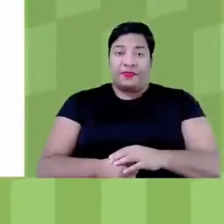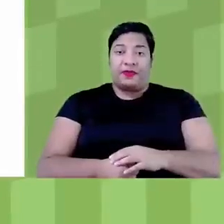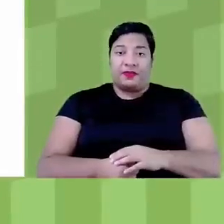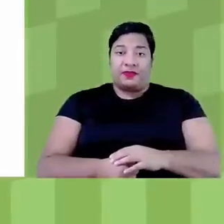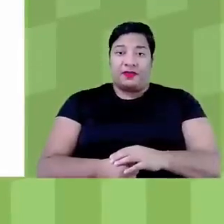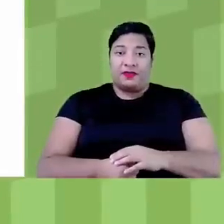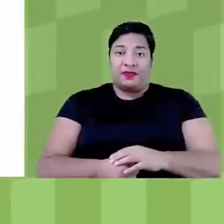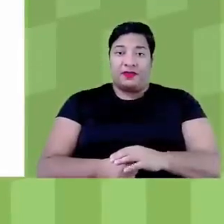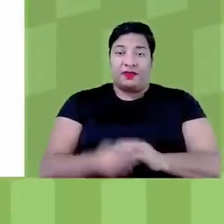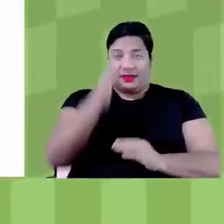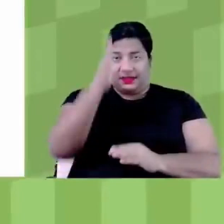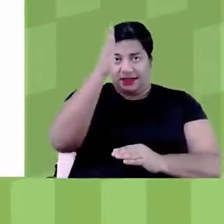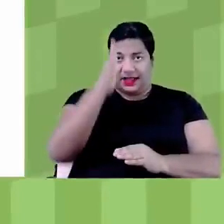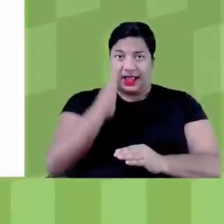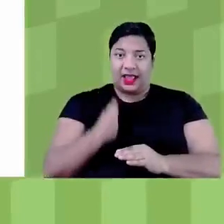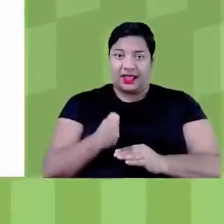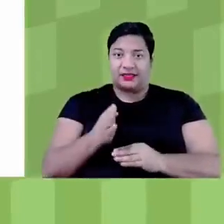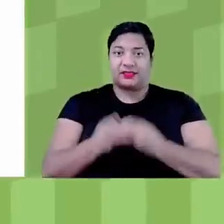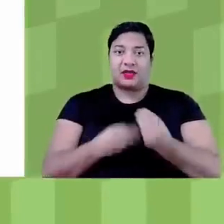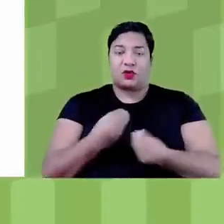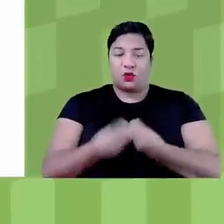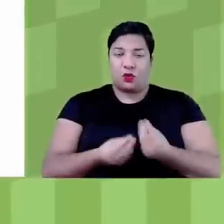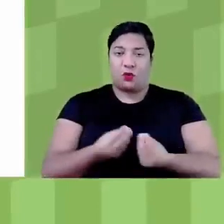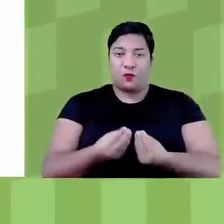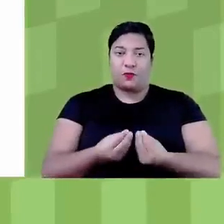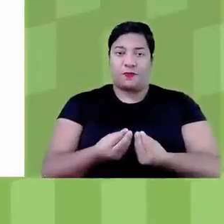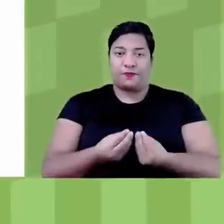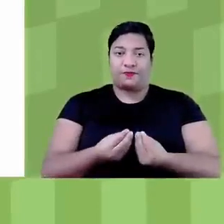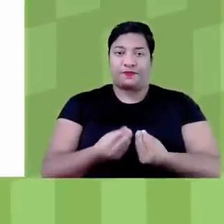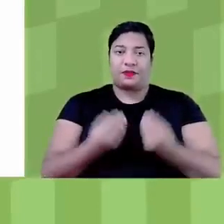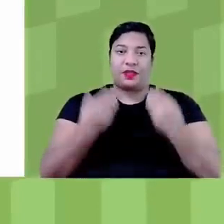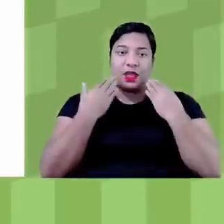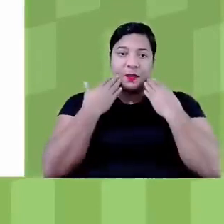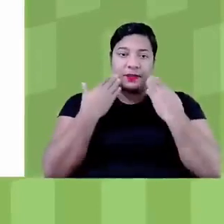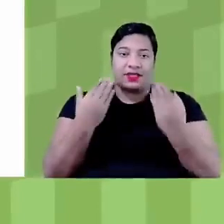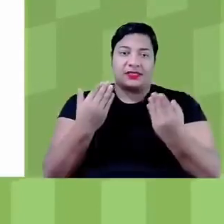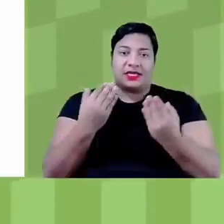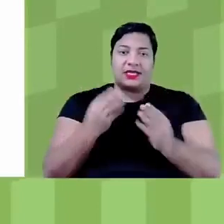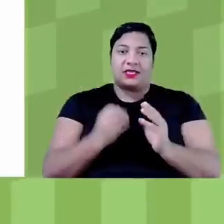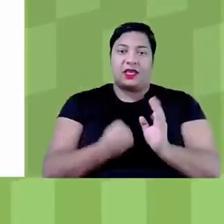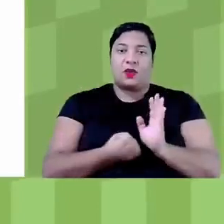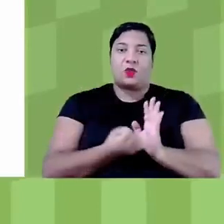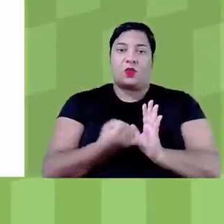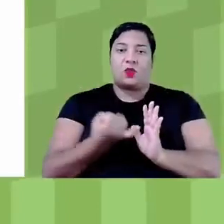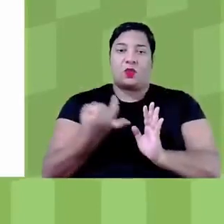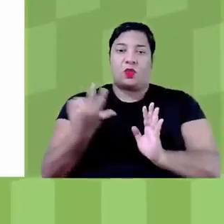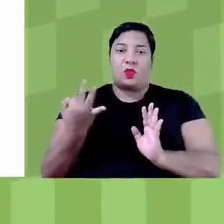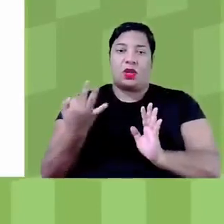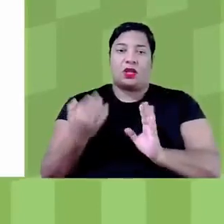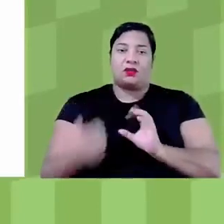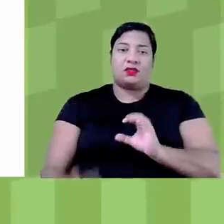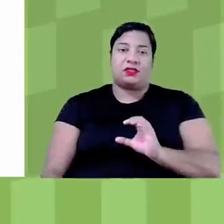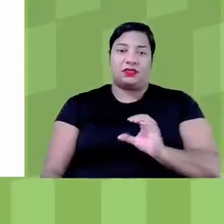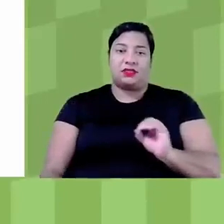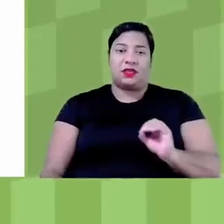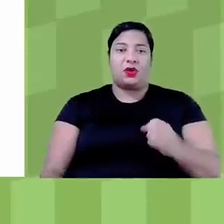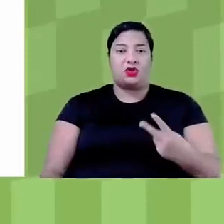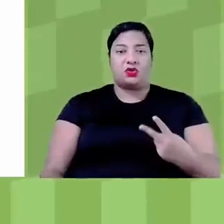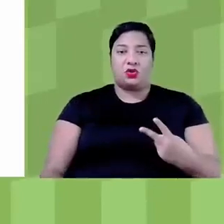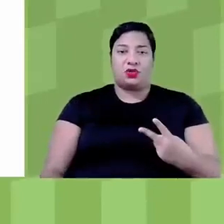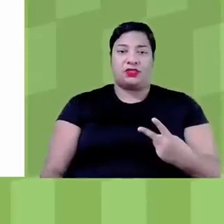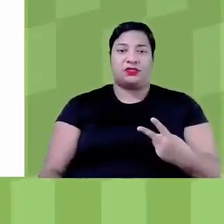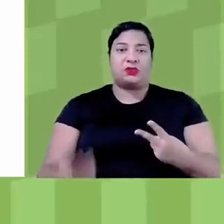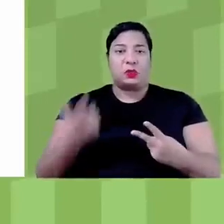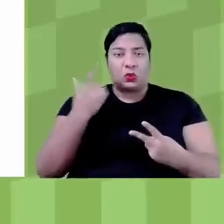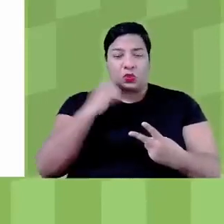nessa escala, nesse eixo, são apresentados os valores de dióxido de carbono na